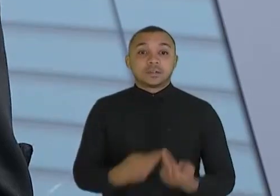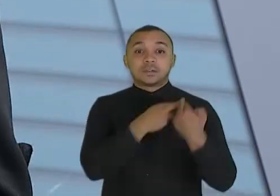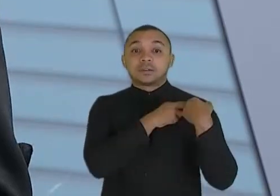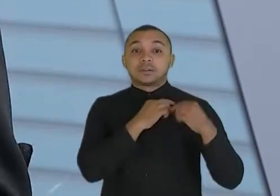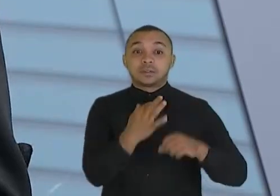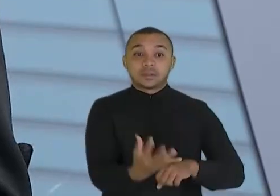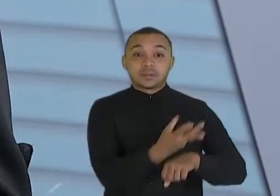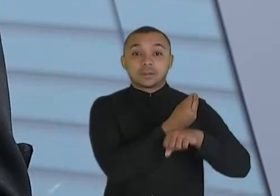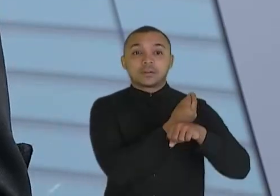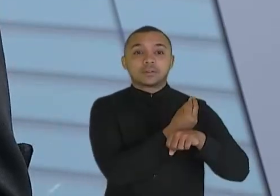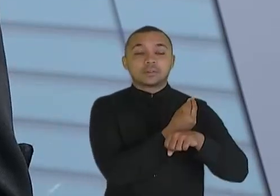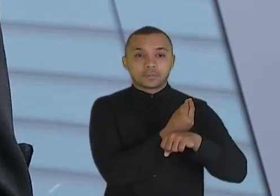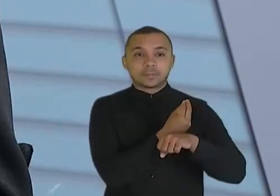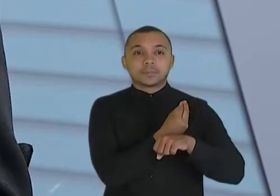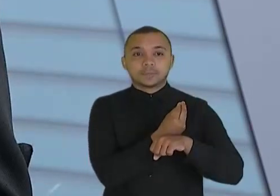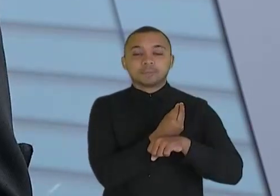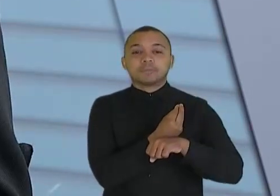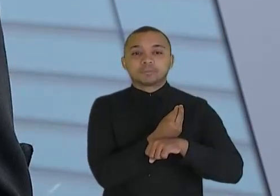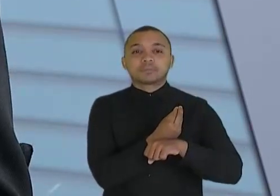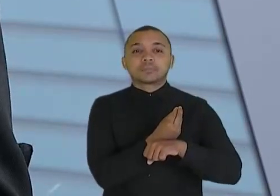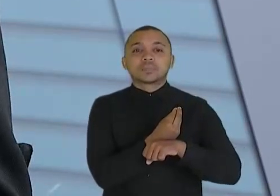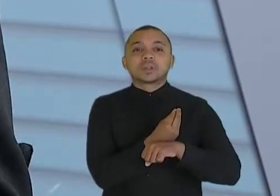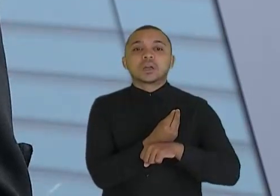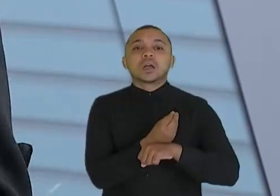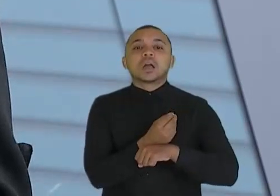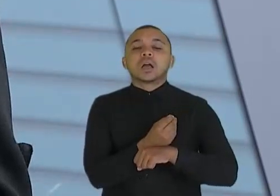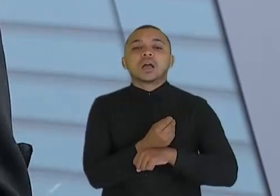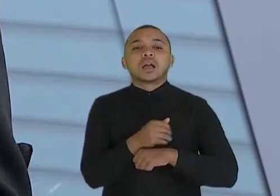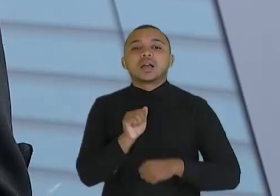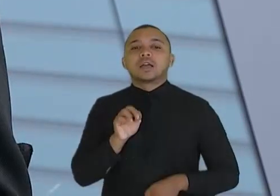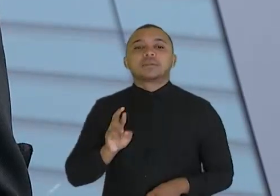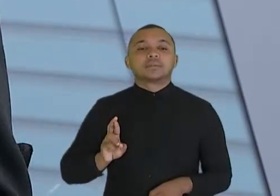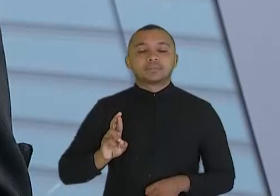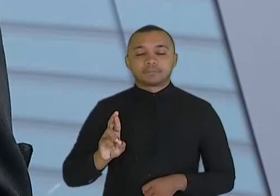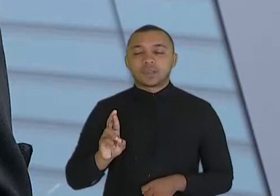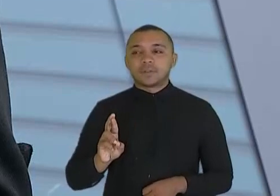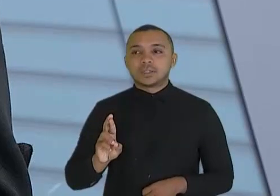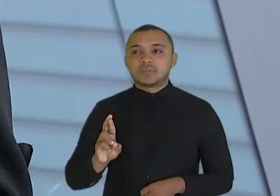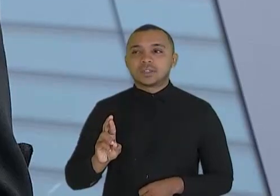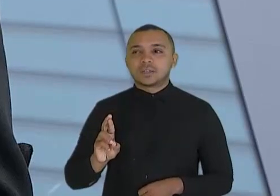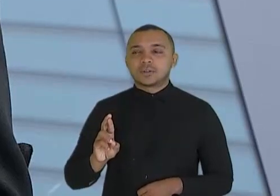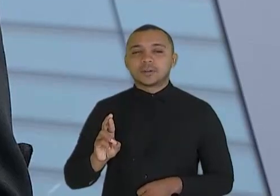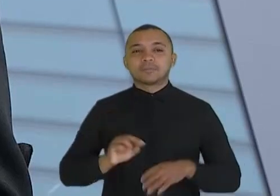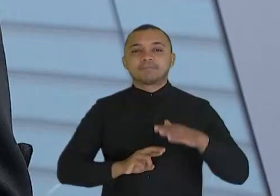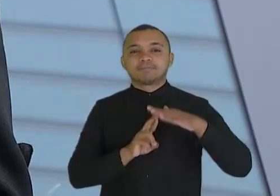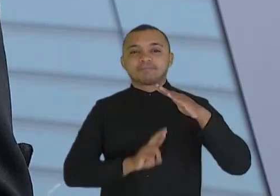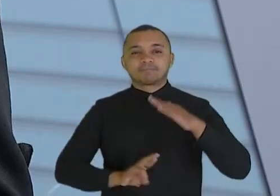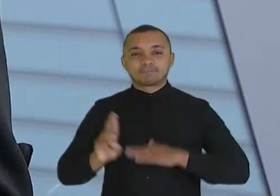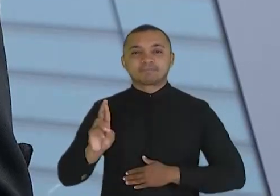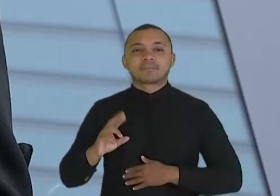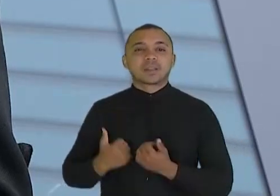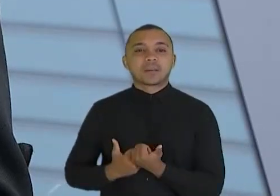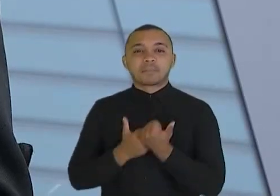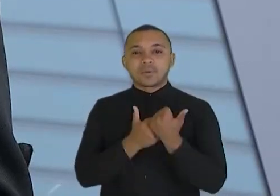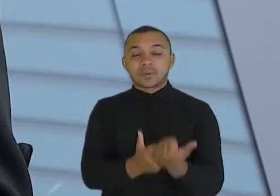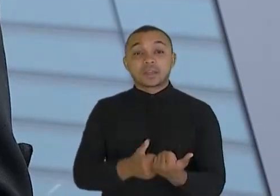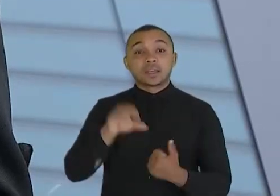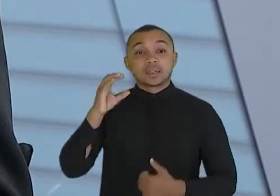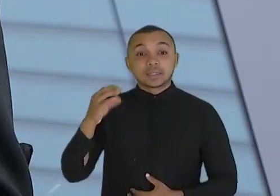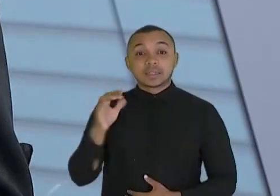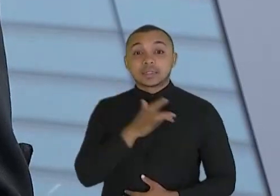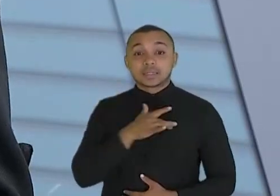a vice-reitoria, né, de extensão, o Centro de Ciência de Comunicação, Centro de Ciência da Saúde,